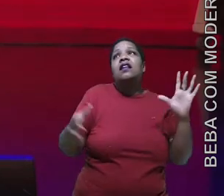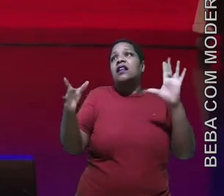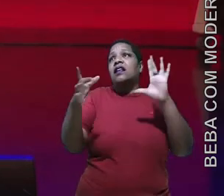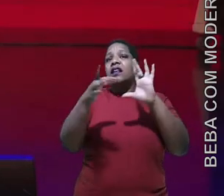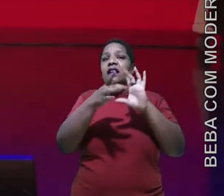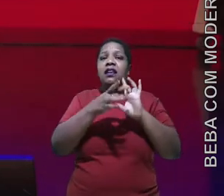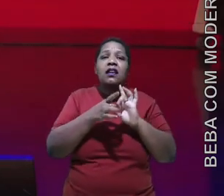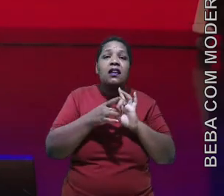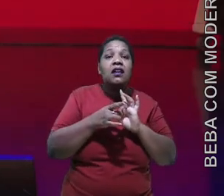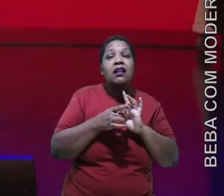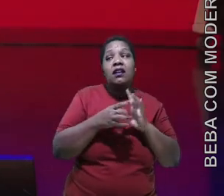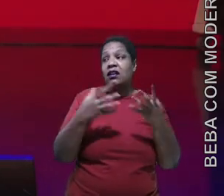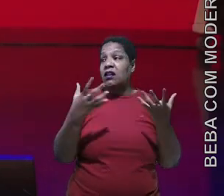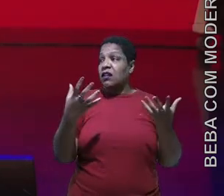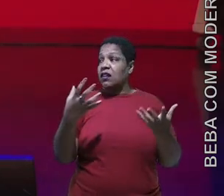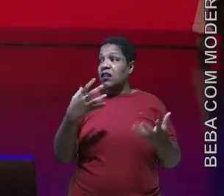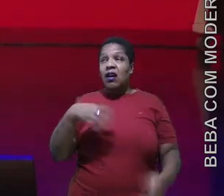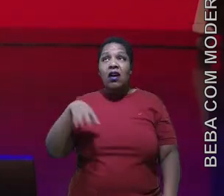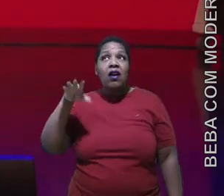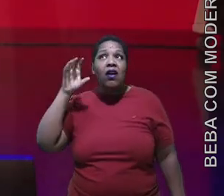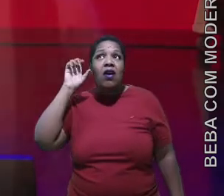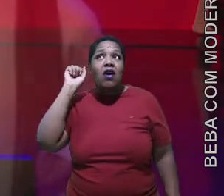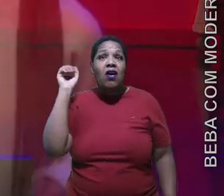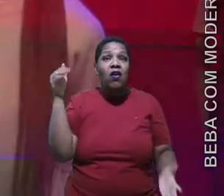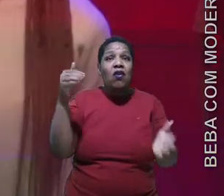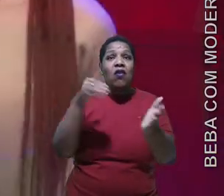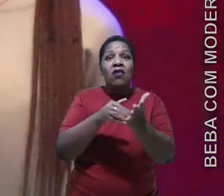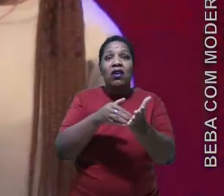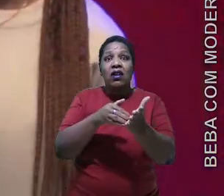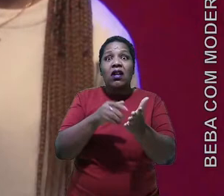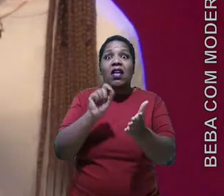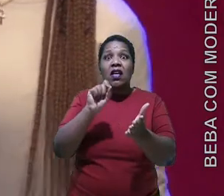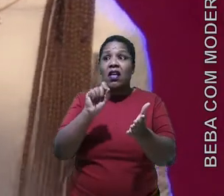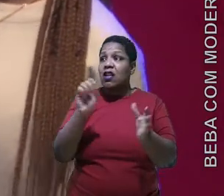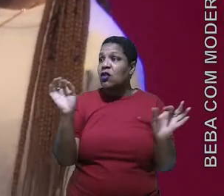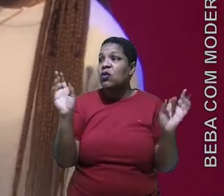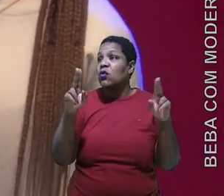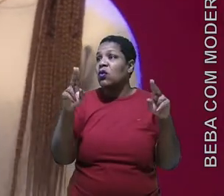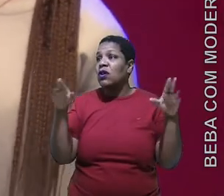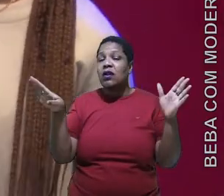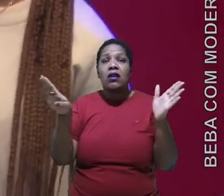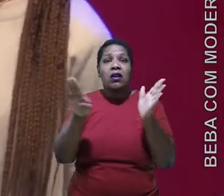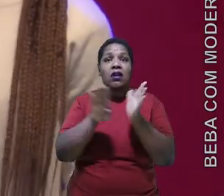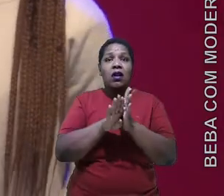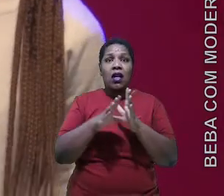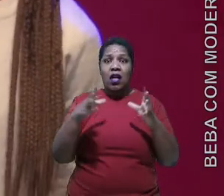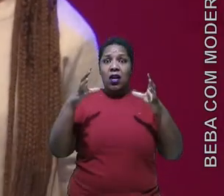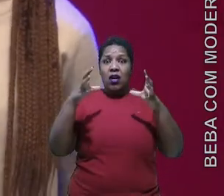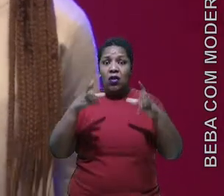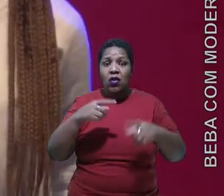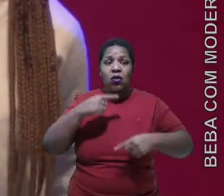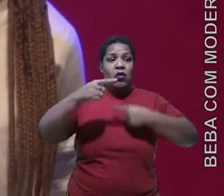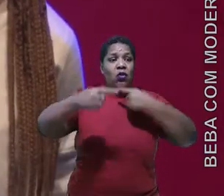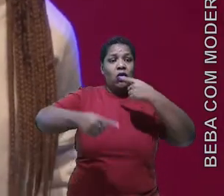tipo que o fim nunca vai chegar já não é